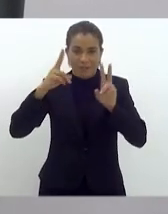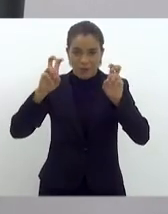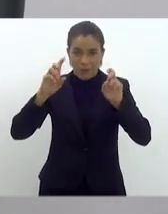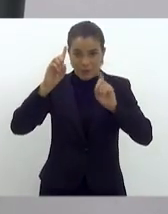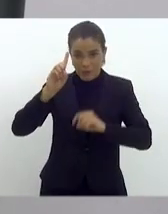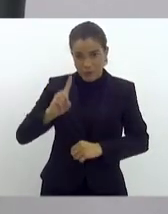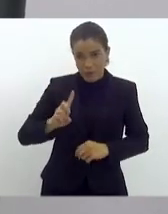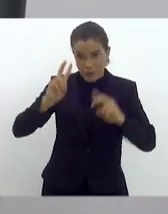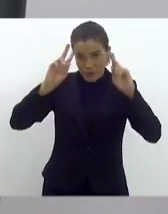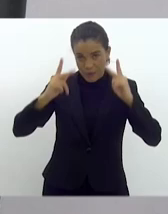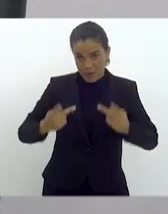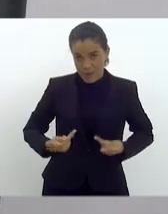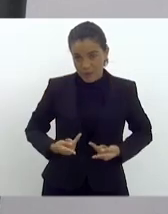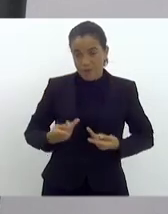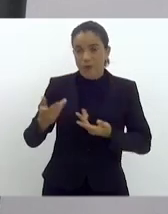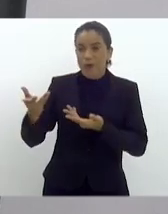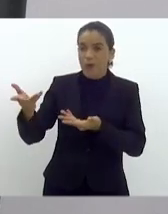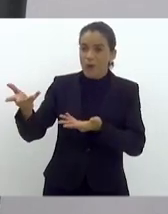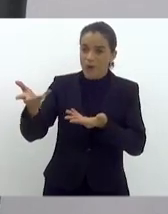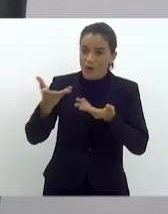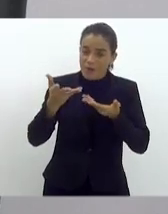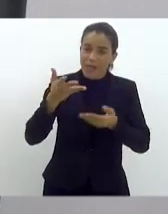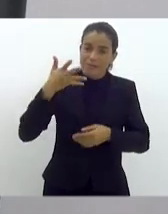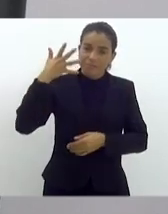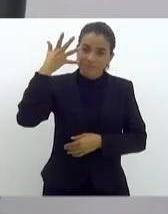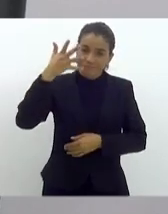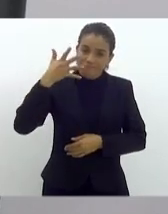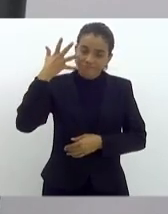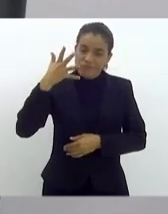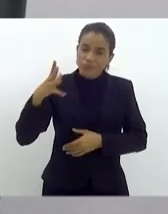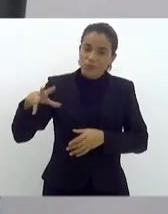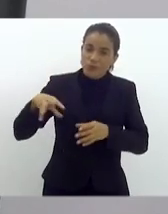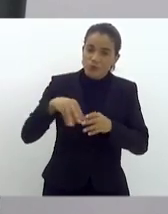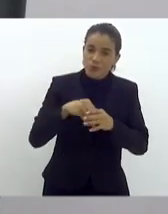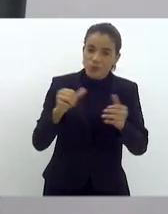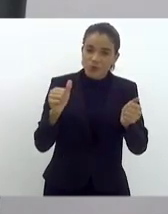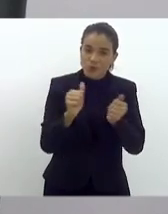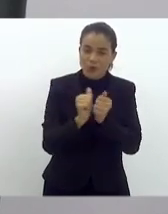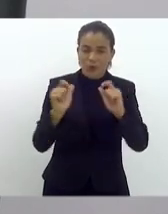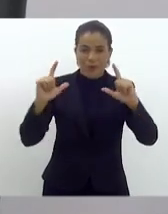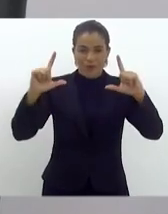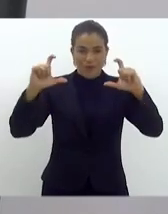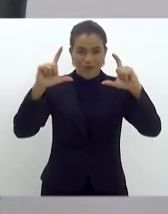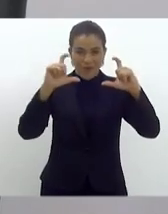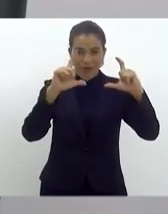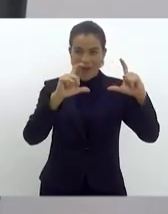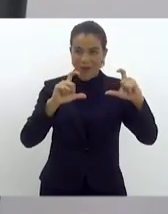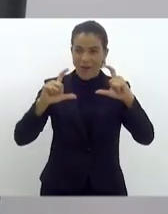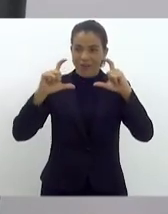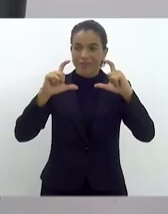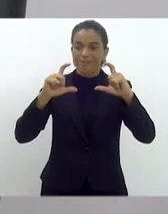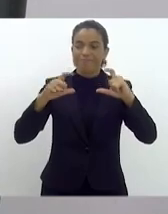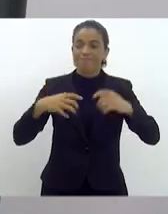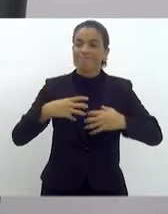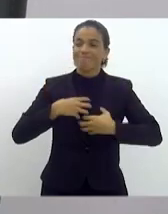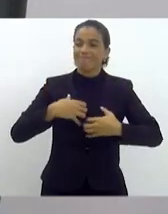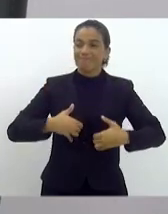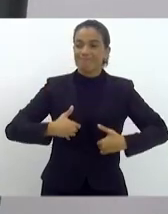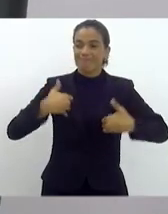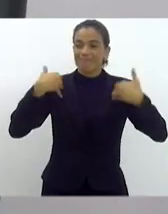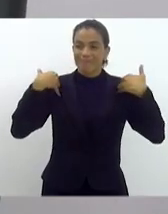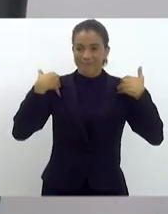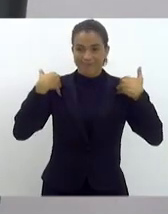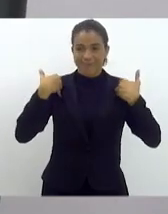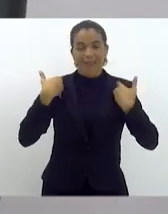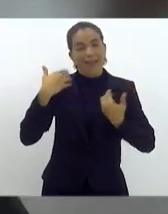de direitos humanos Queria convidar as nossas palestrantes para estarem conosco por uma foto que muito nos honra agradecer todas